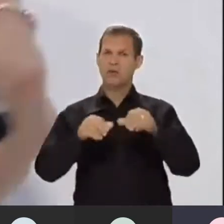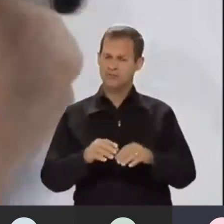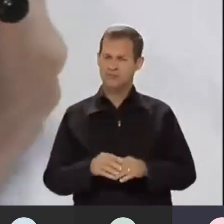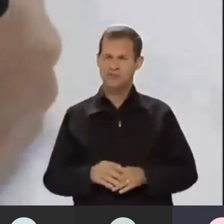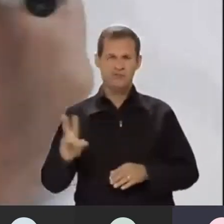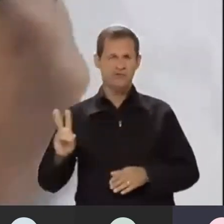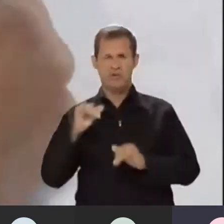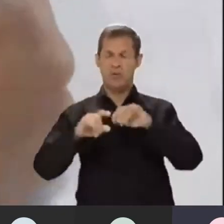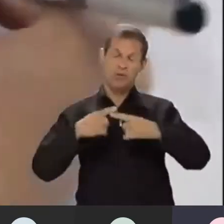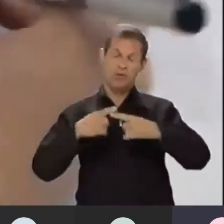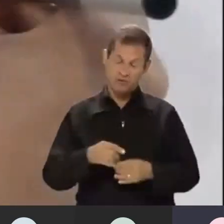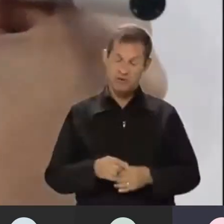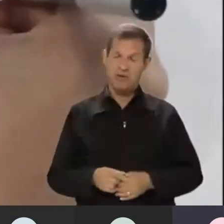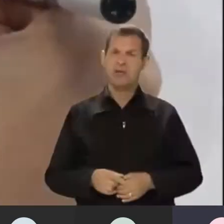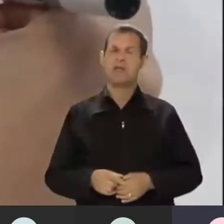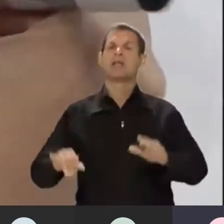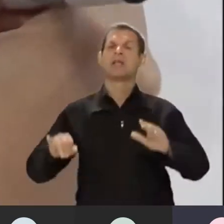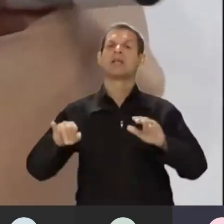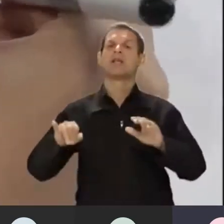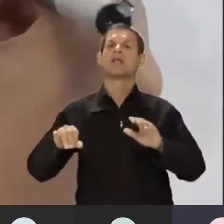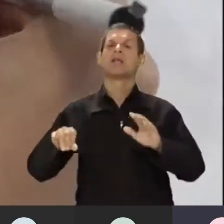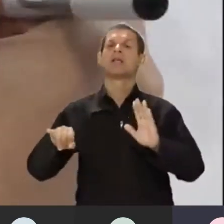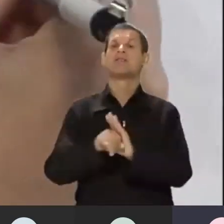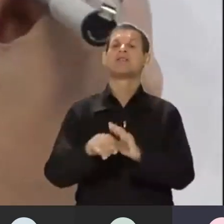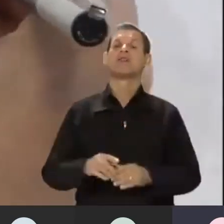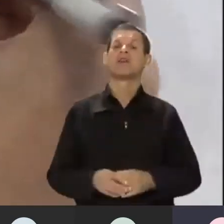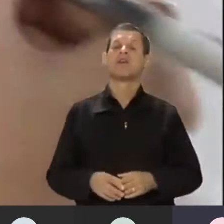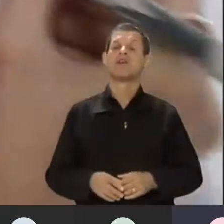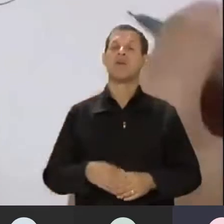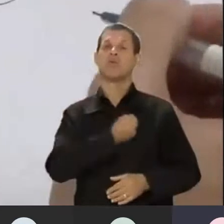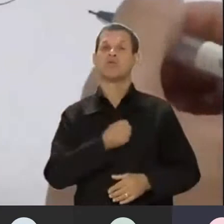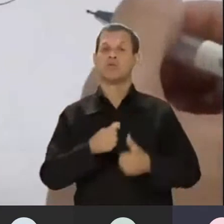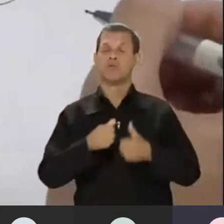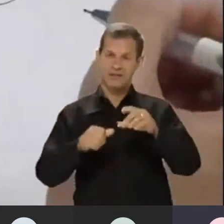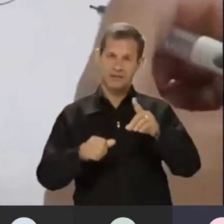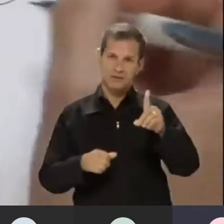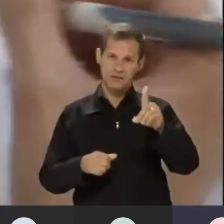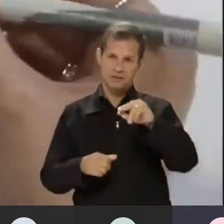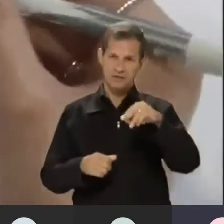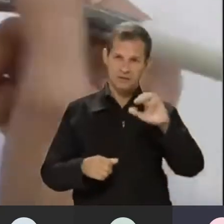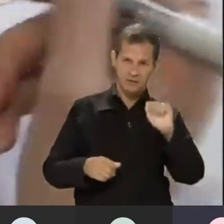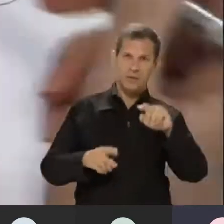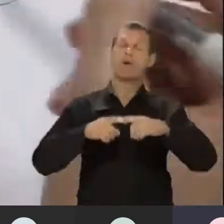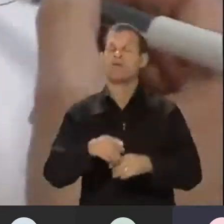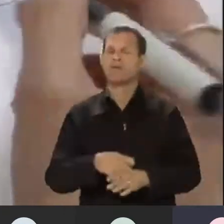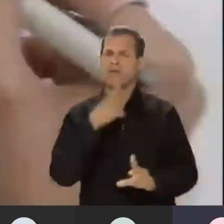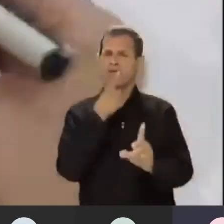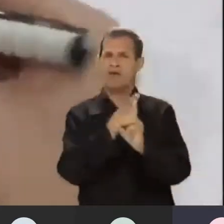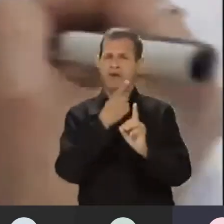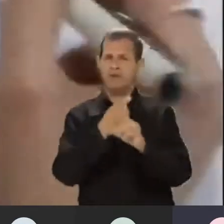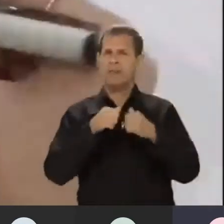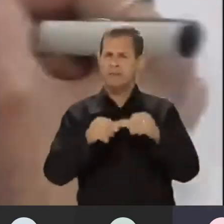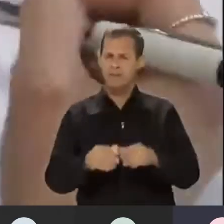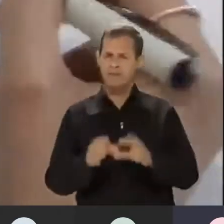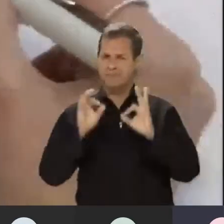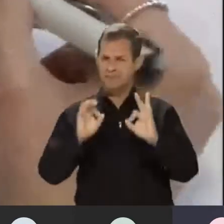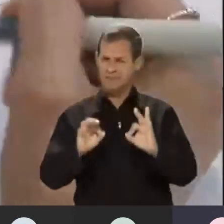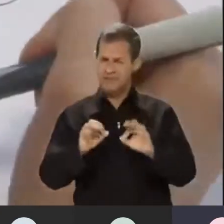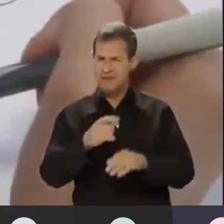dessas informações, você me fale quais zonas, ou seja, quais números dessas zonas que você vai encontrar para